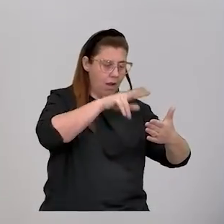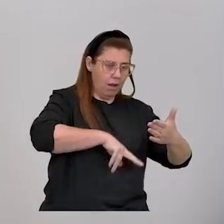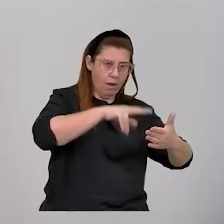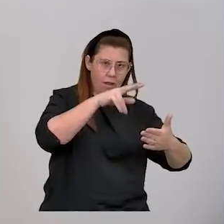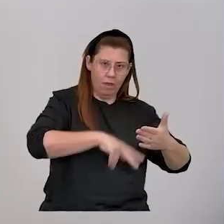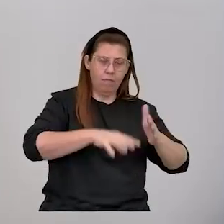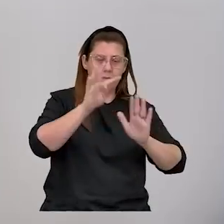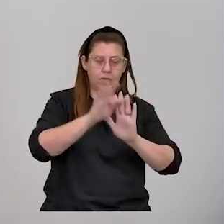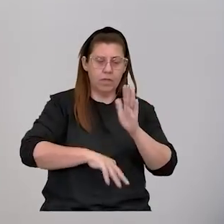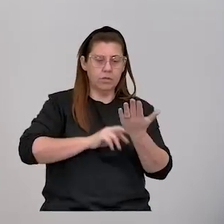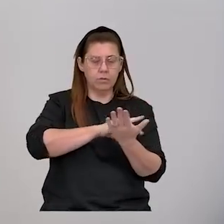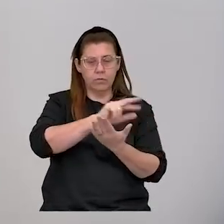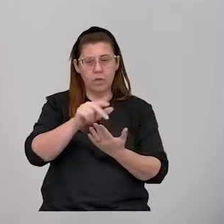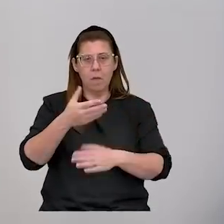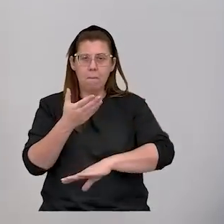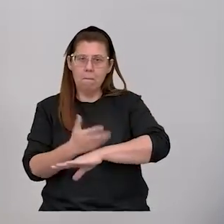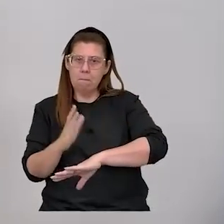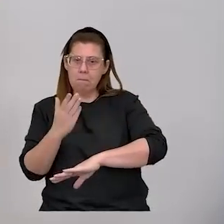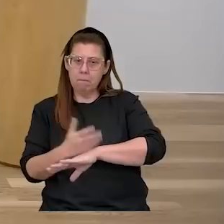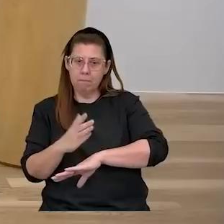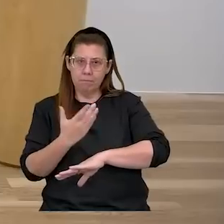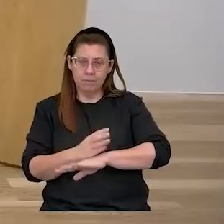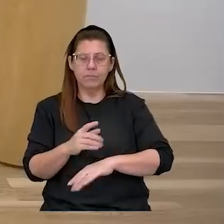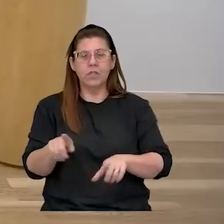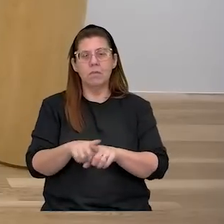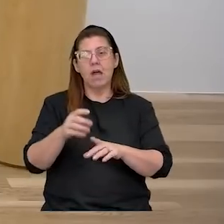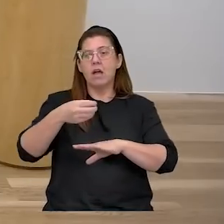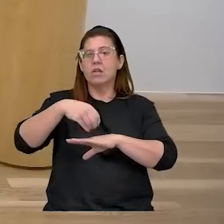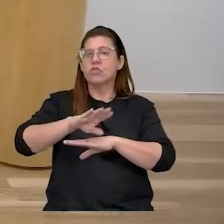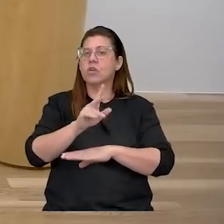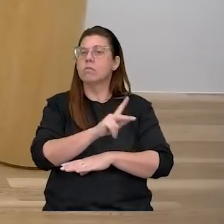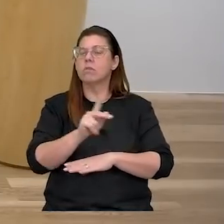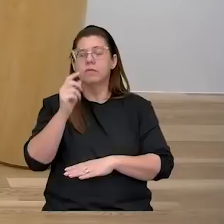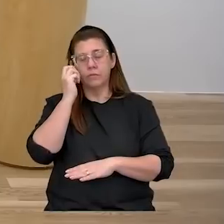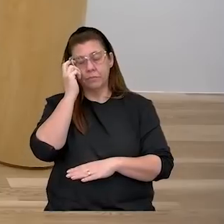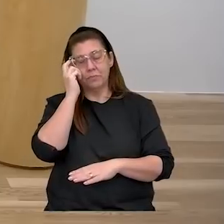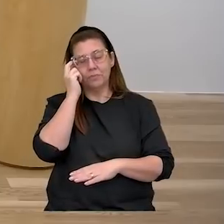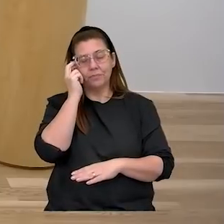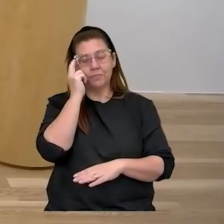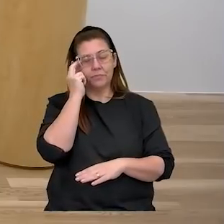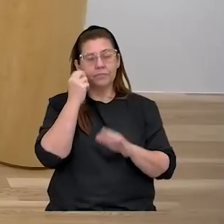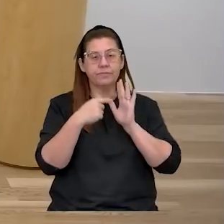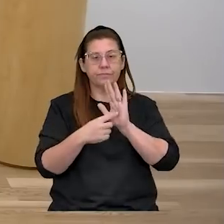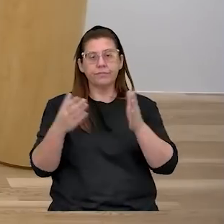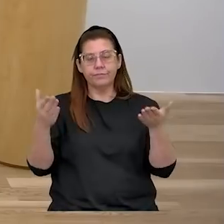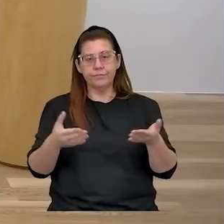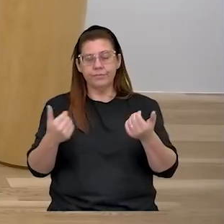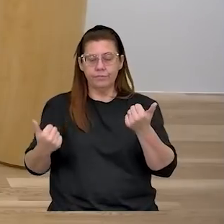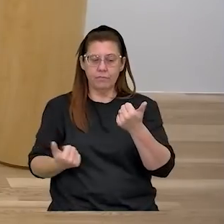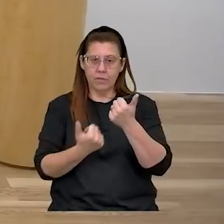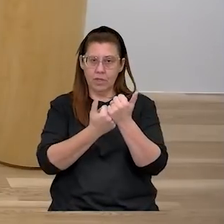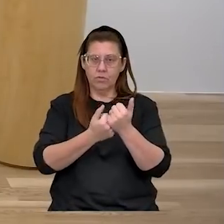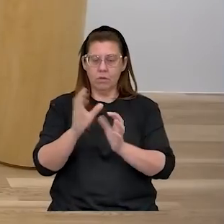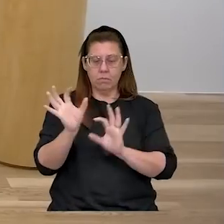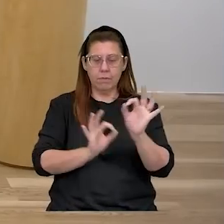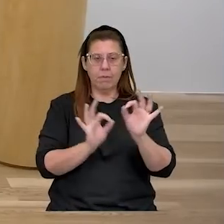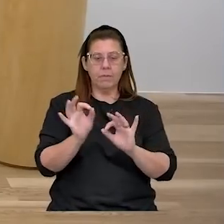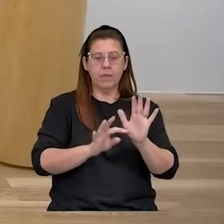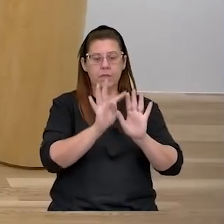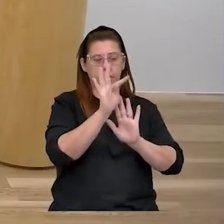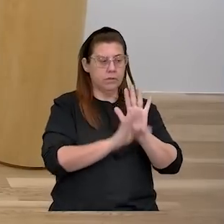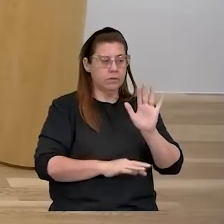textos diferentes, práticas e até mesmo essas dicas que a Pro vai dar aqui, ó, de coesão e coerência, auxilia muito na produção de textos, tá